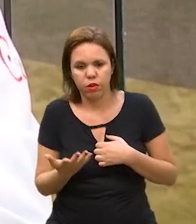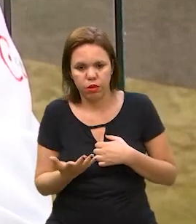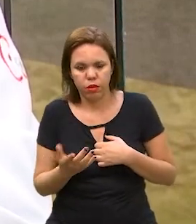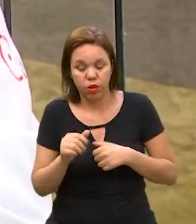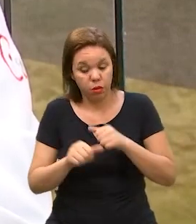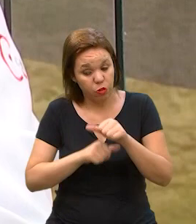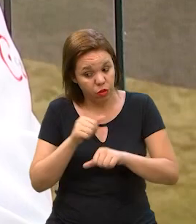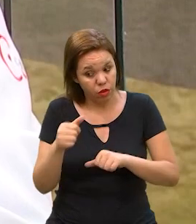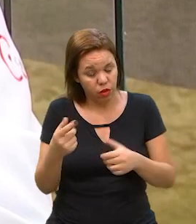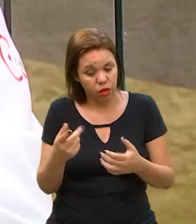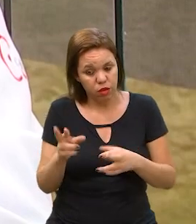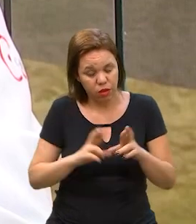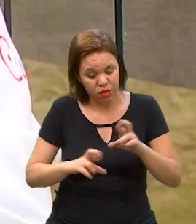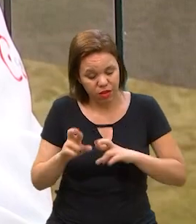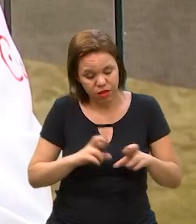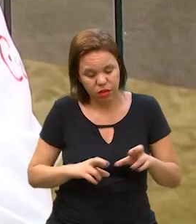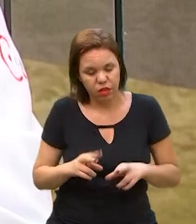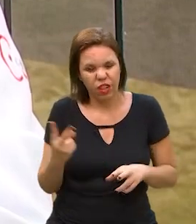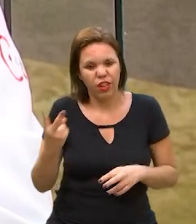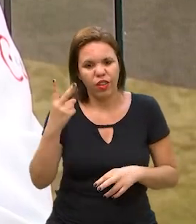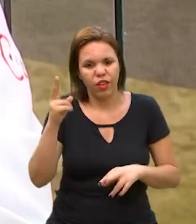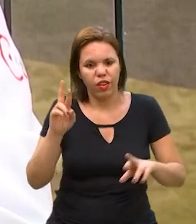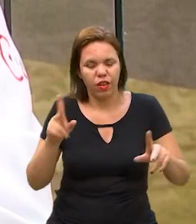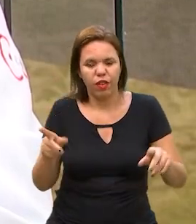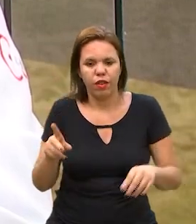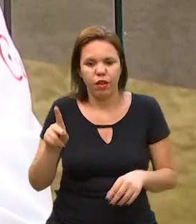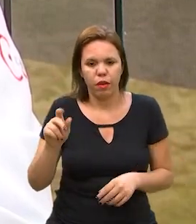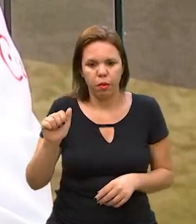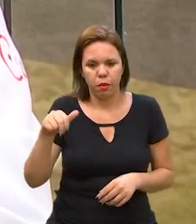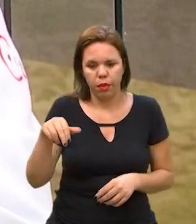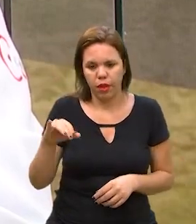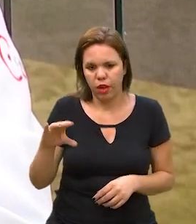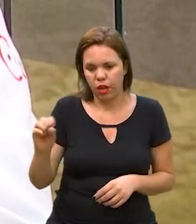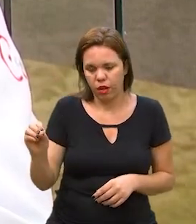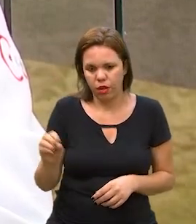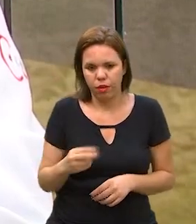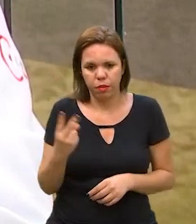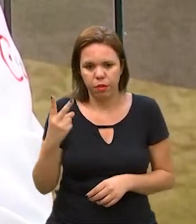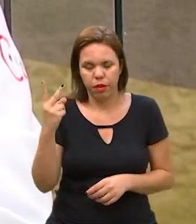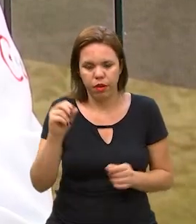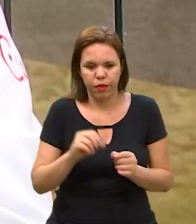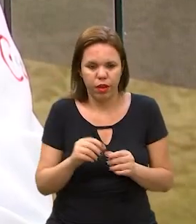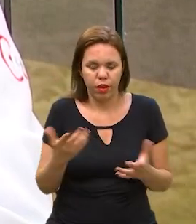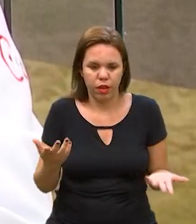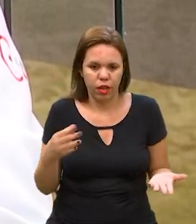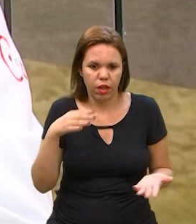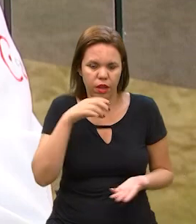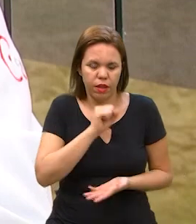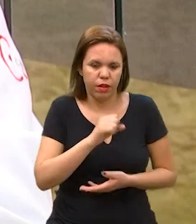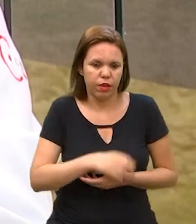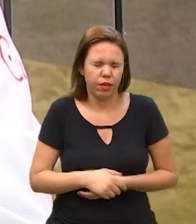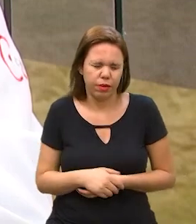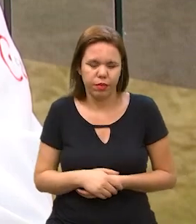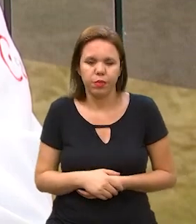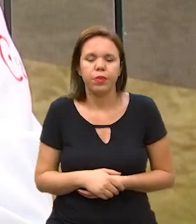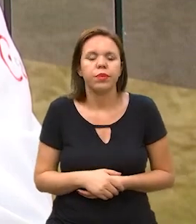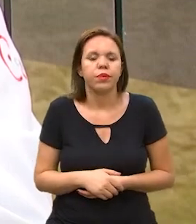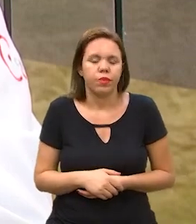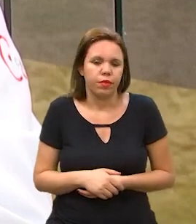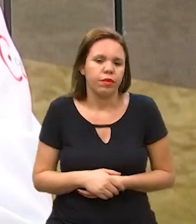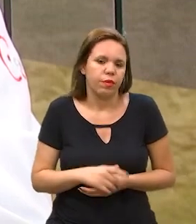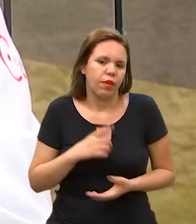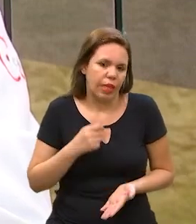se são exames alterados. A gente fala que são valores de pânico. Por quê? São valores que